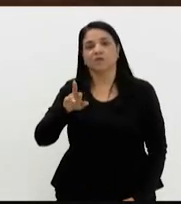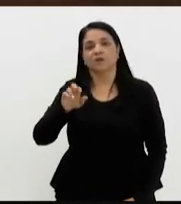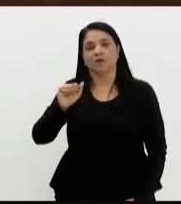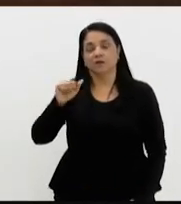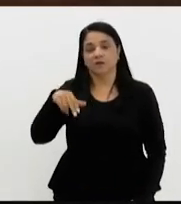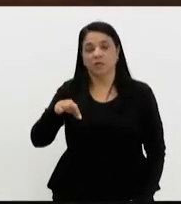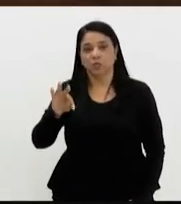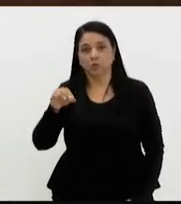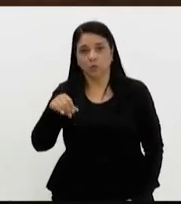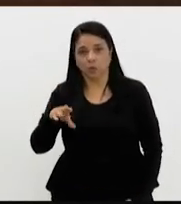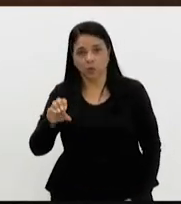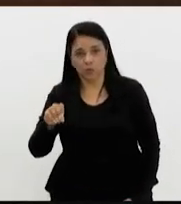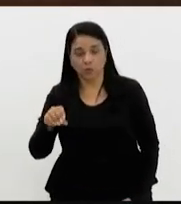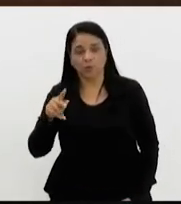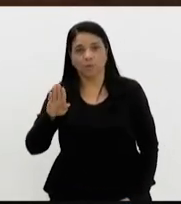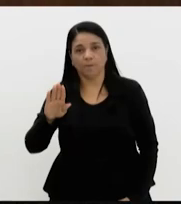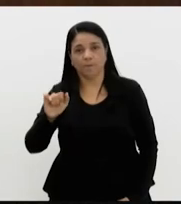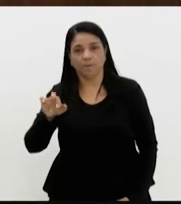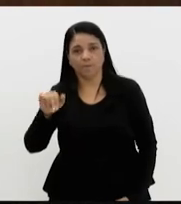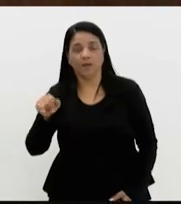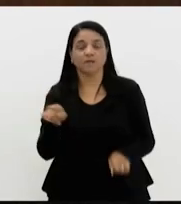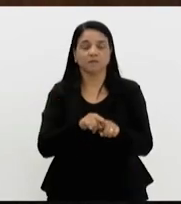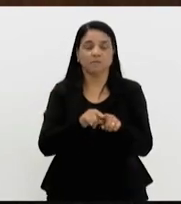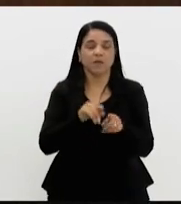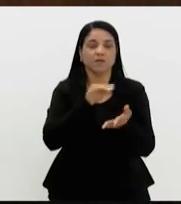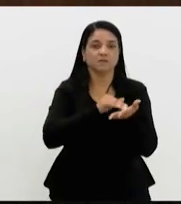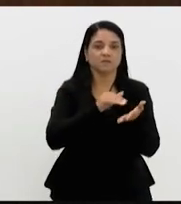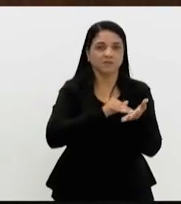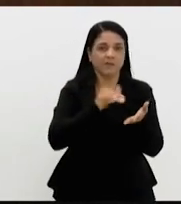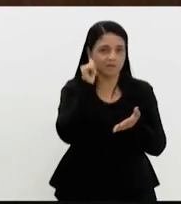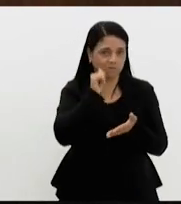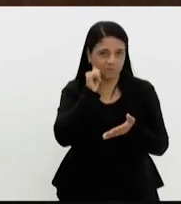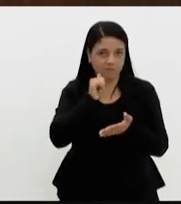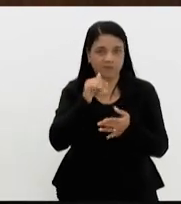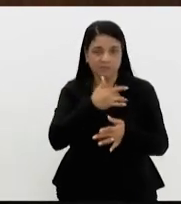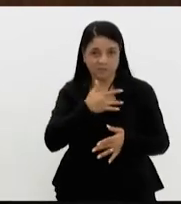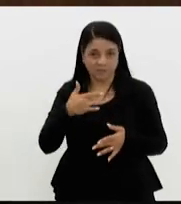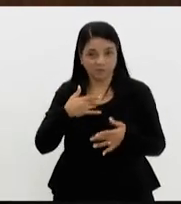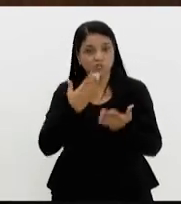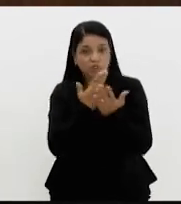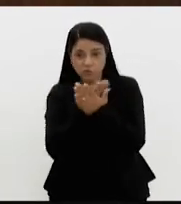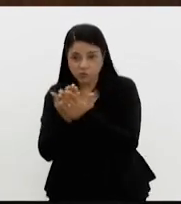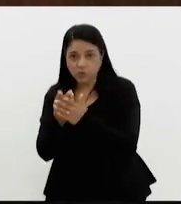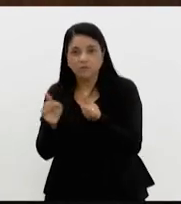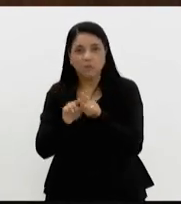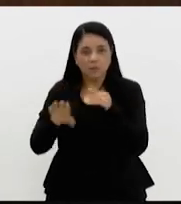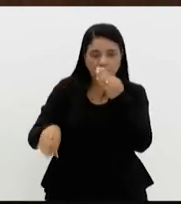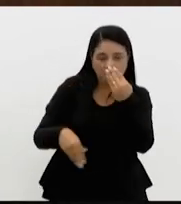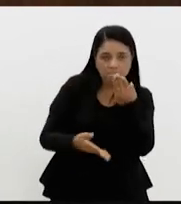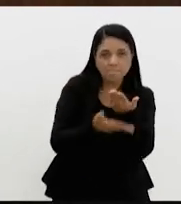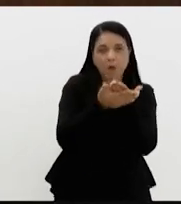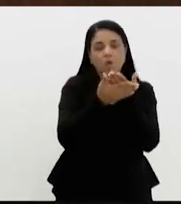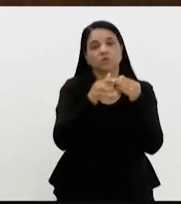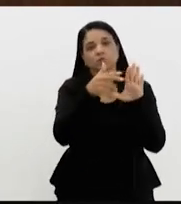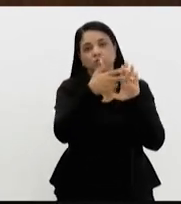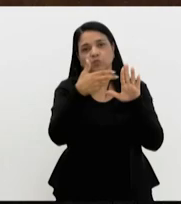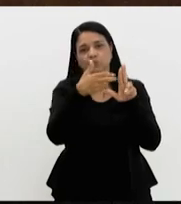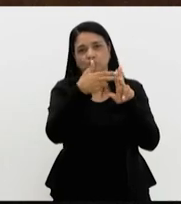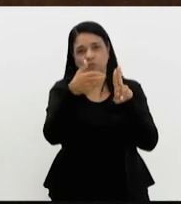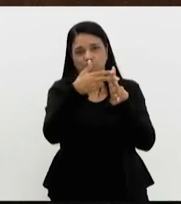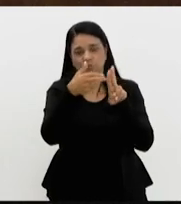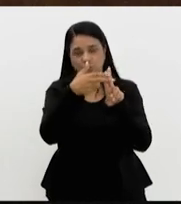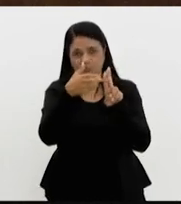mulher, em nome da secretária Cláudia Mello, da Secretaria de Saúde, dizendo que eles já estão estudando formas de implementar esse projeto, tão logo ele